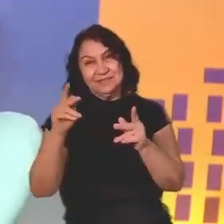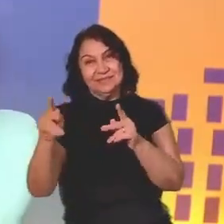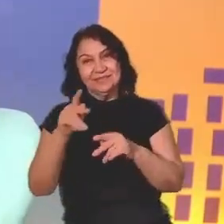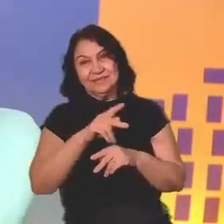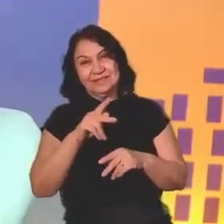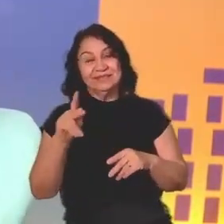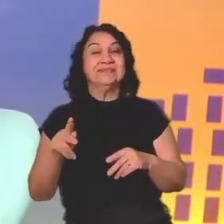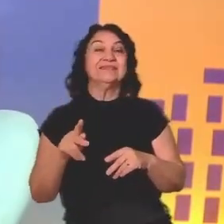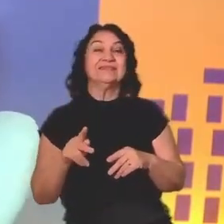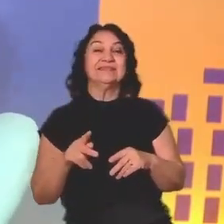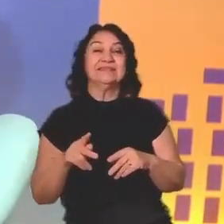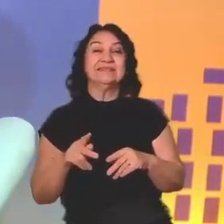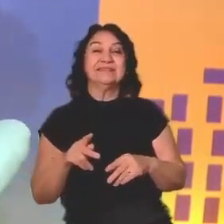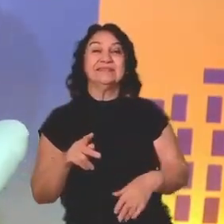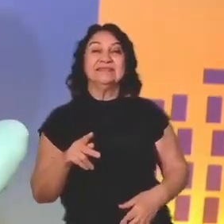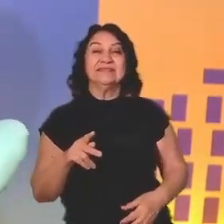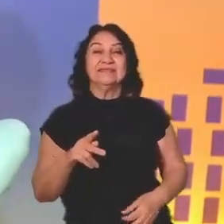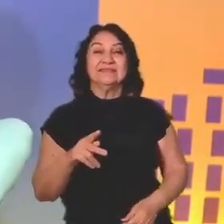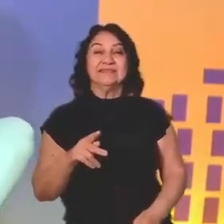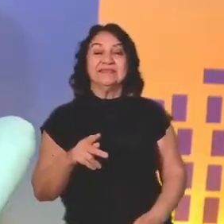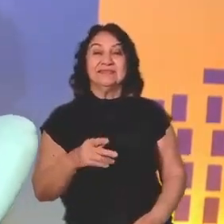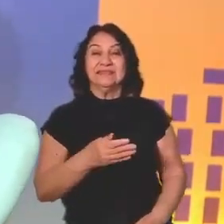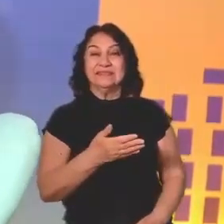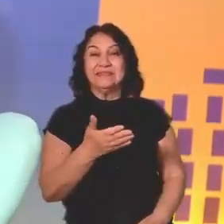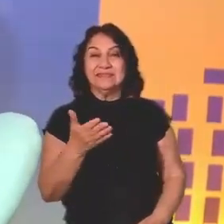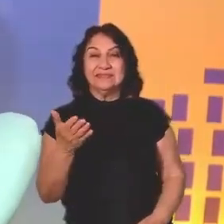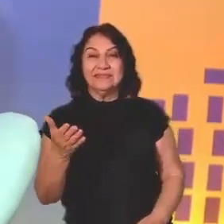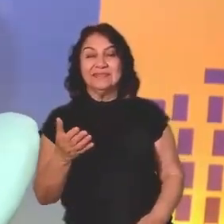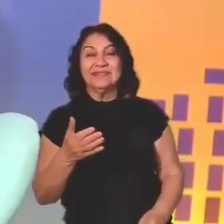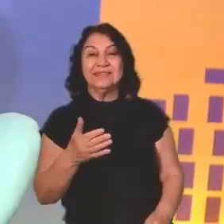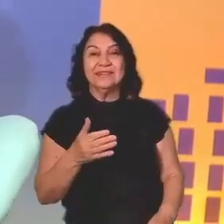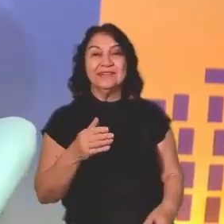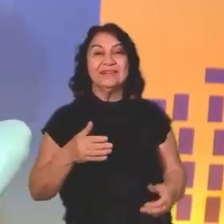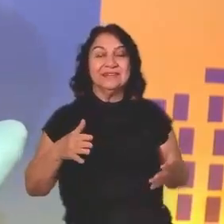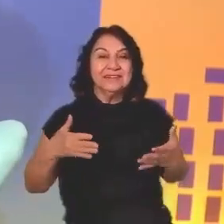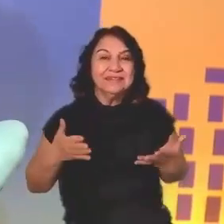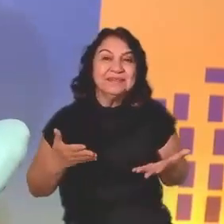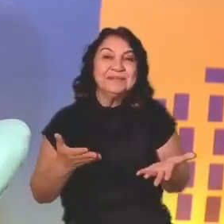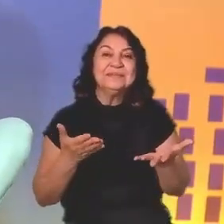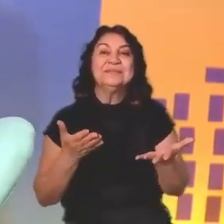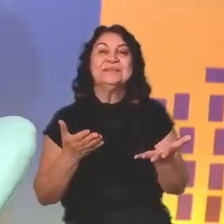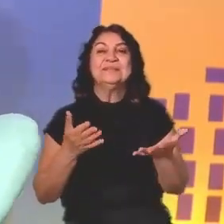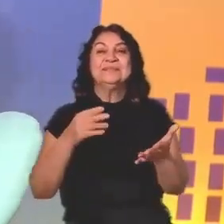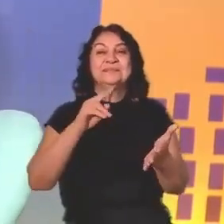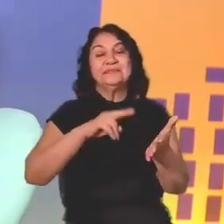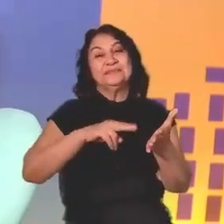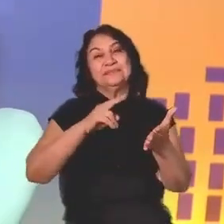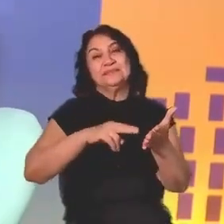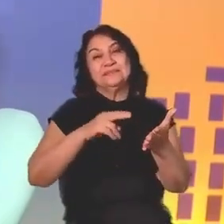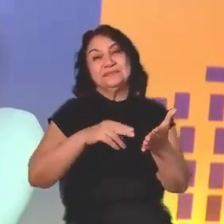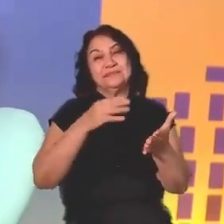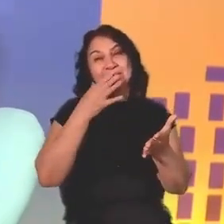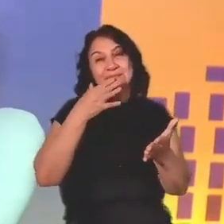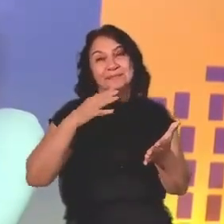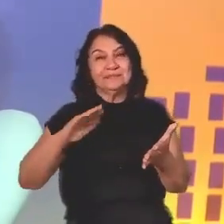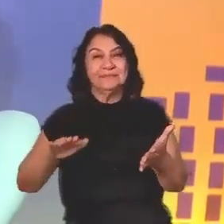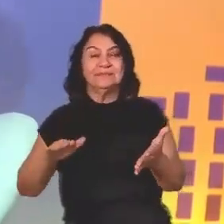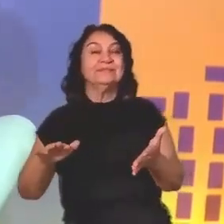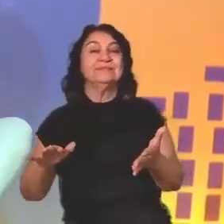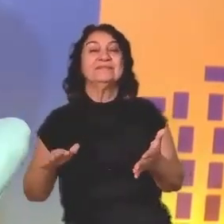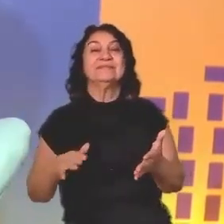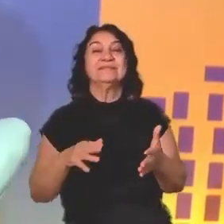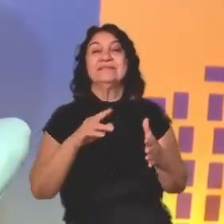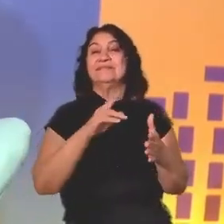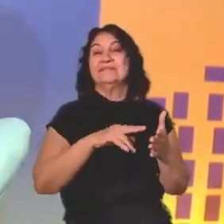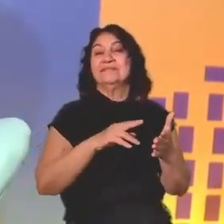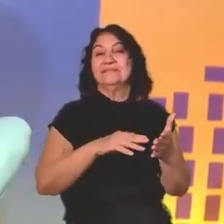professora, ninguém melhor do que você. Ter esse incentivo de leitura, né, para os meninos, vão ler o livro e tal,